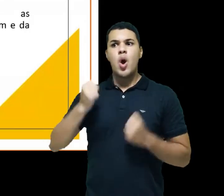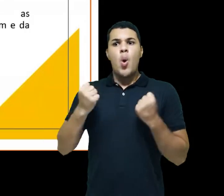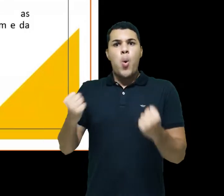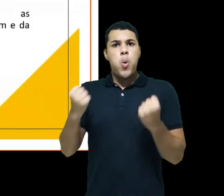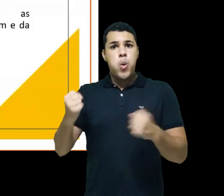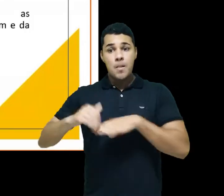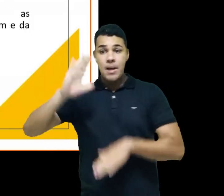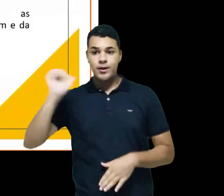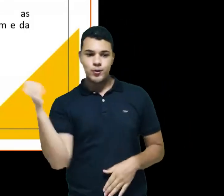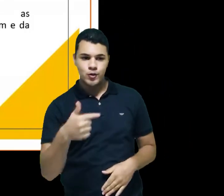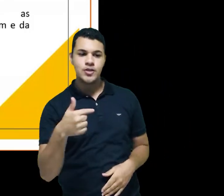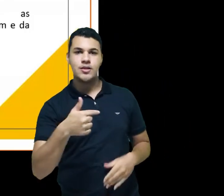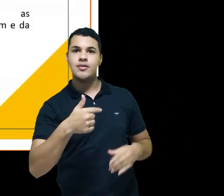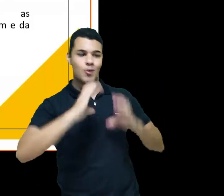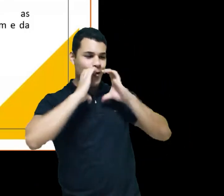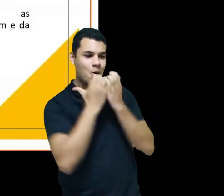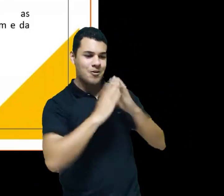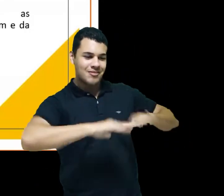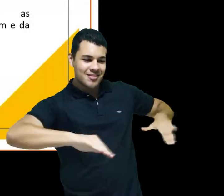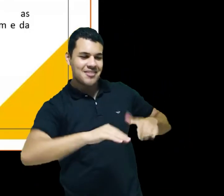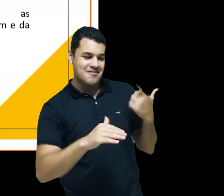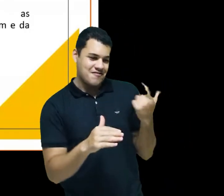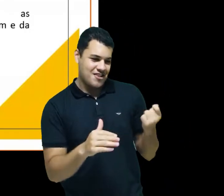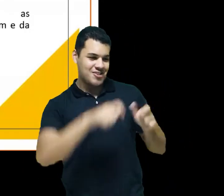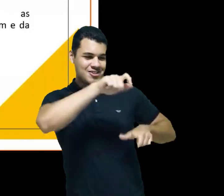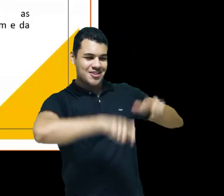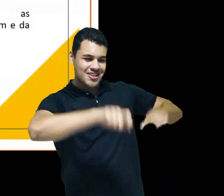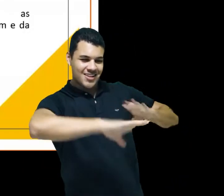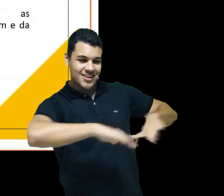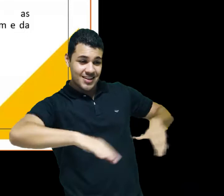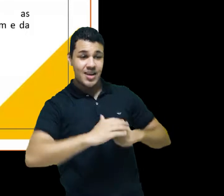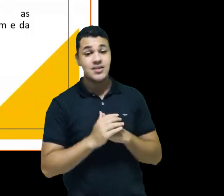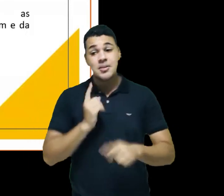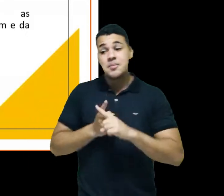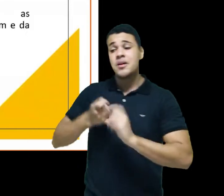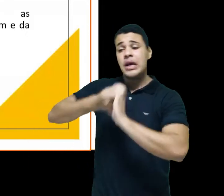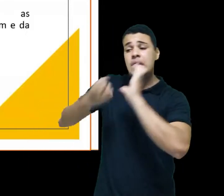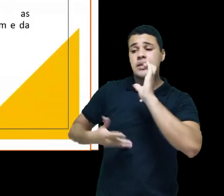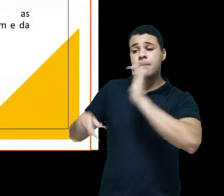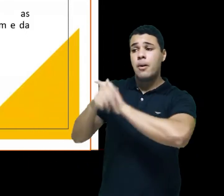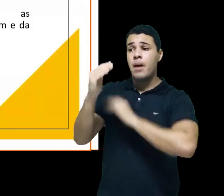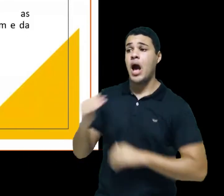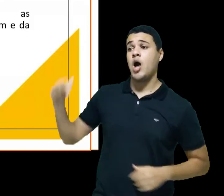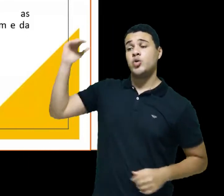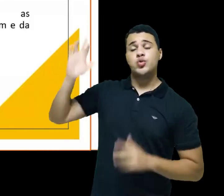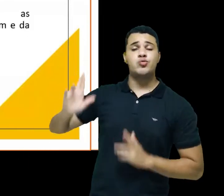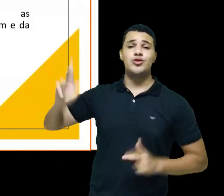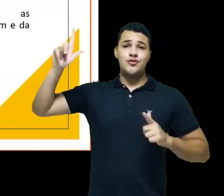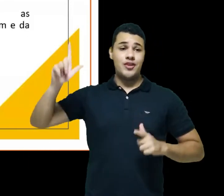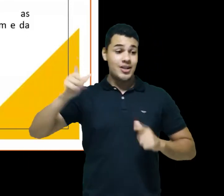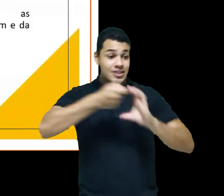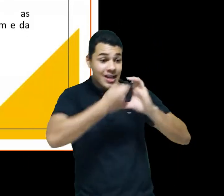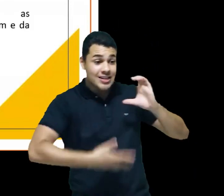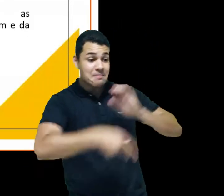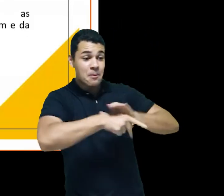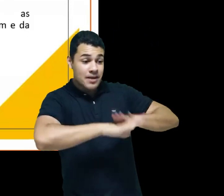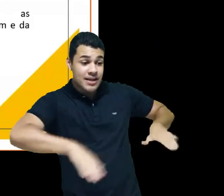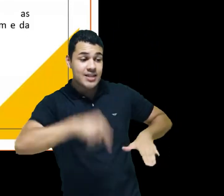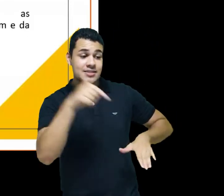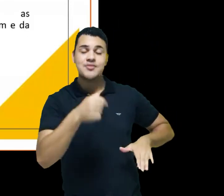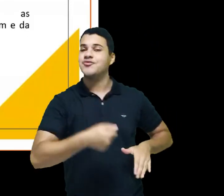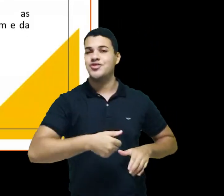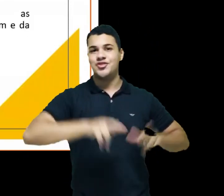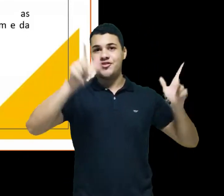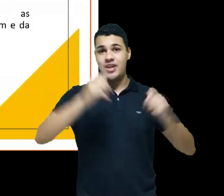coro de 20 crianças. As características vocais de um adulto são diferentes das características vocais de crianças.